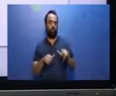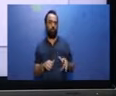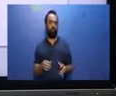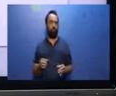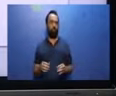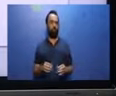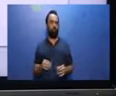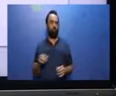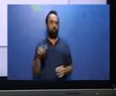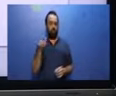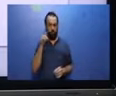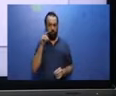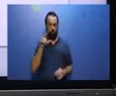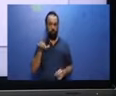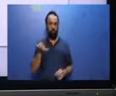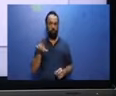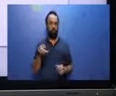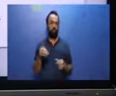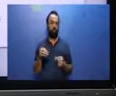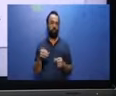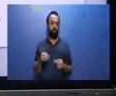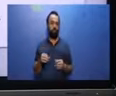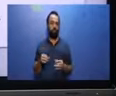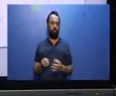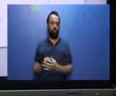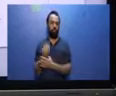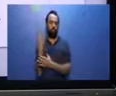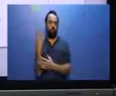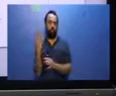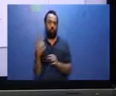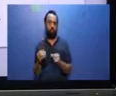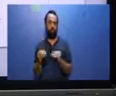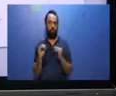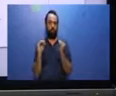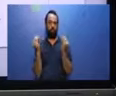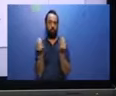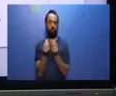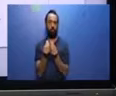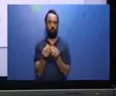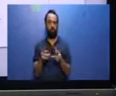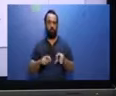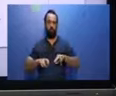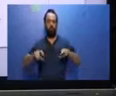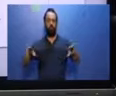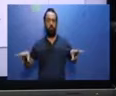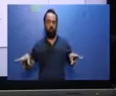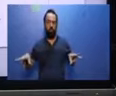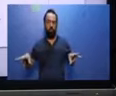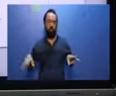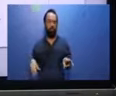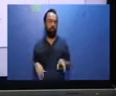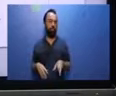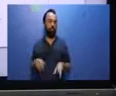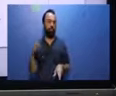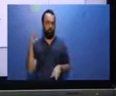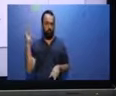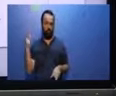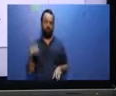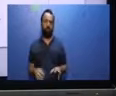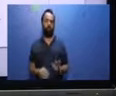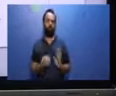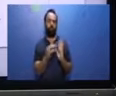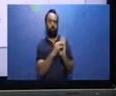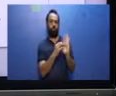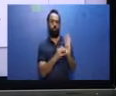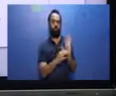substâncias novas né substâncias diferença aqui nós temos as representações que são importantes em uma